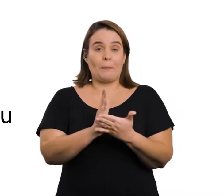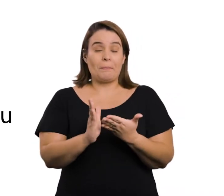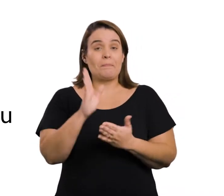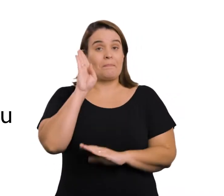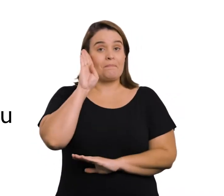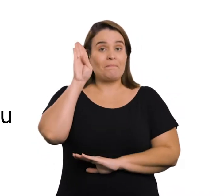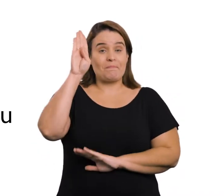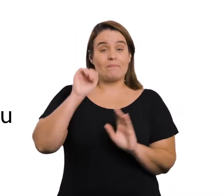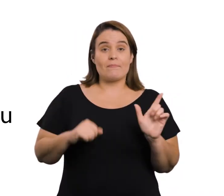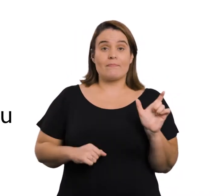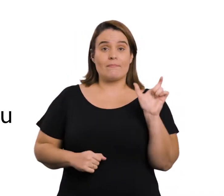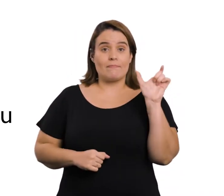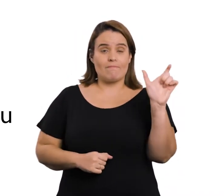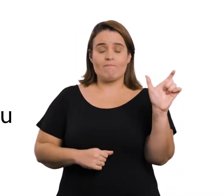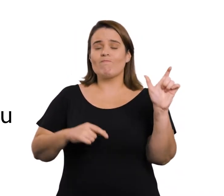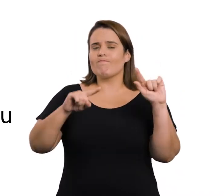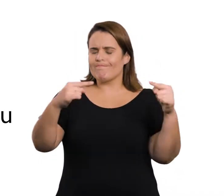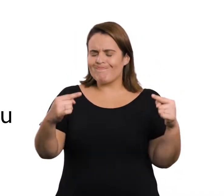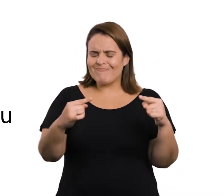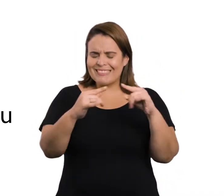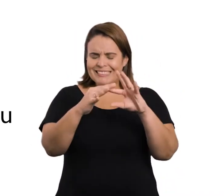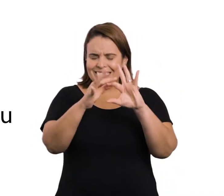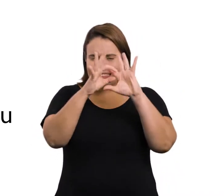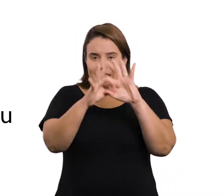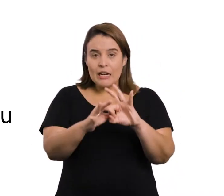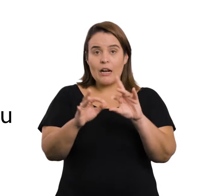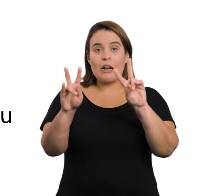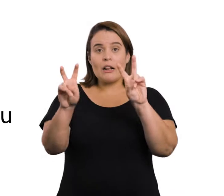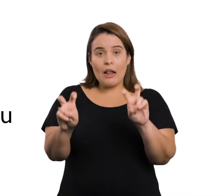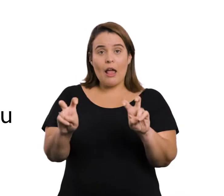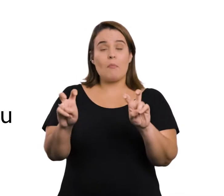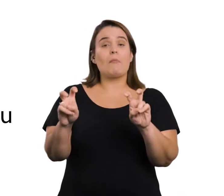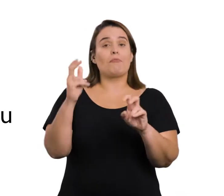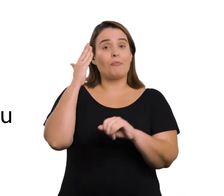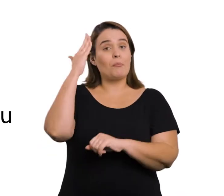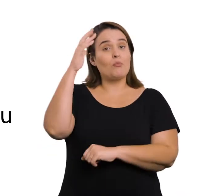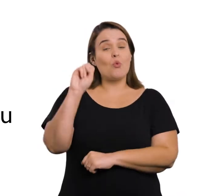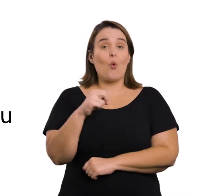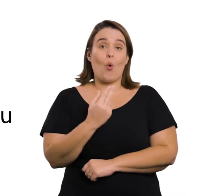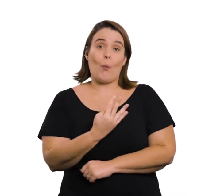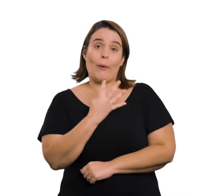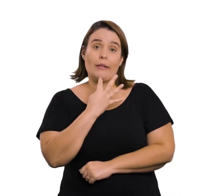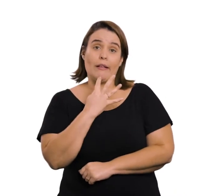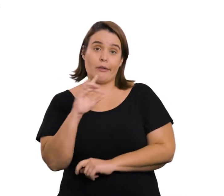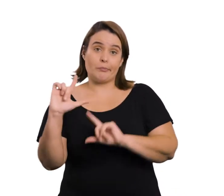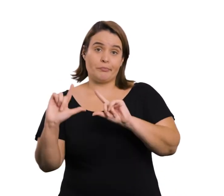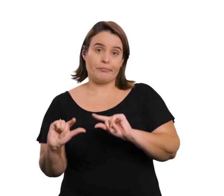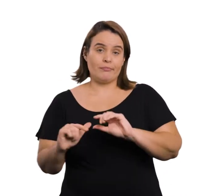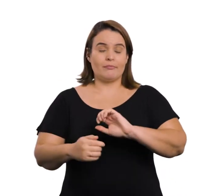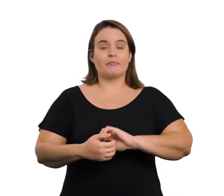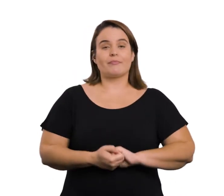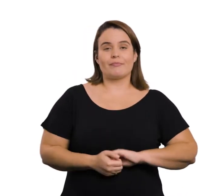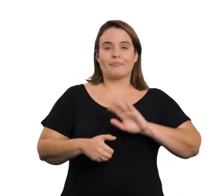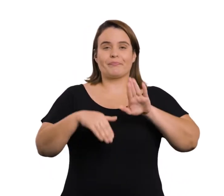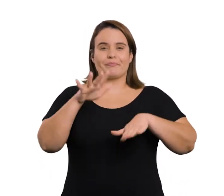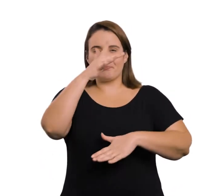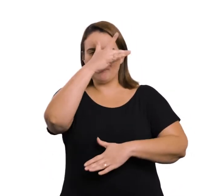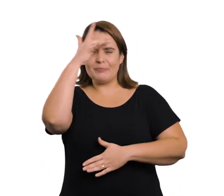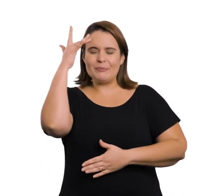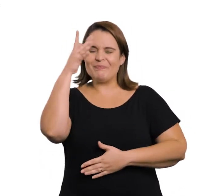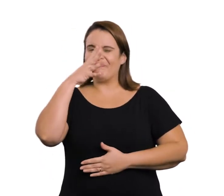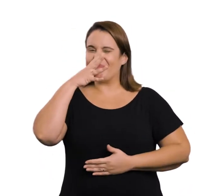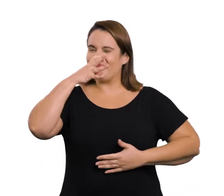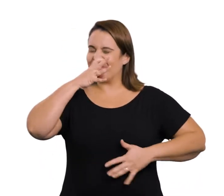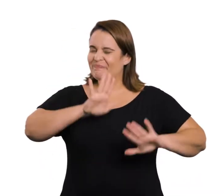esses termos estão fortemente relacionados a temas polêmicos ou pouco conhecidos. Há pessoas que resistem em usar